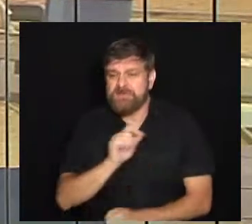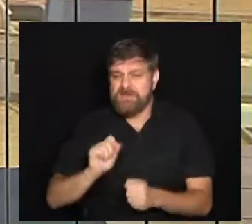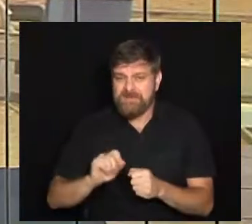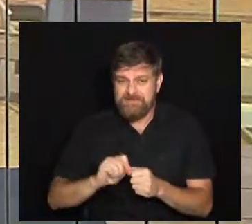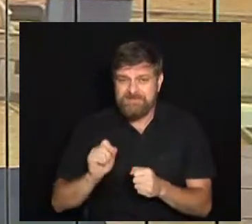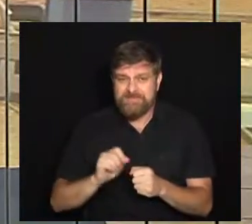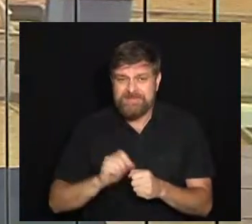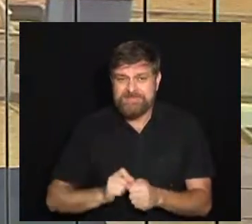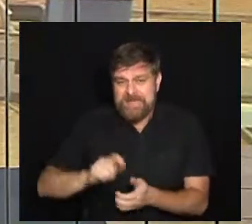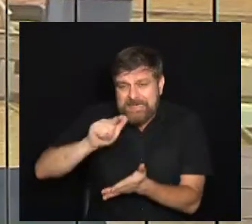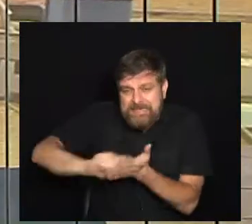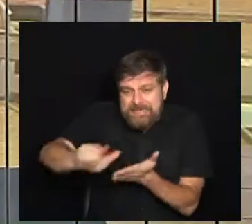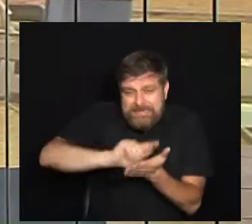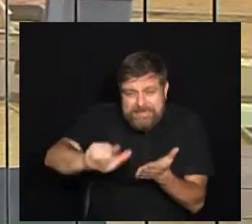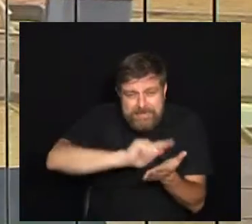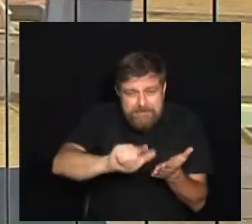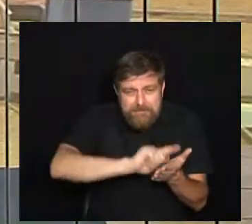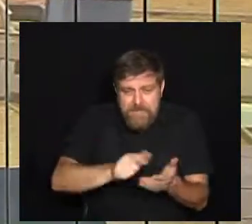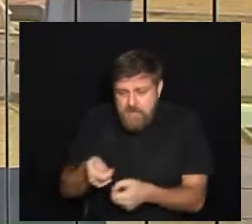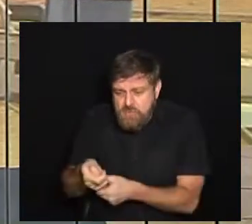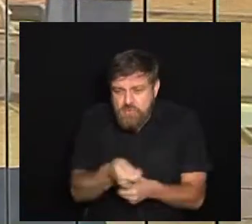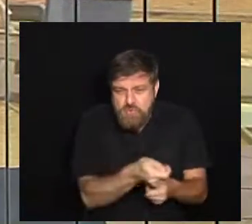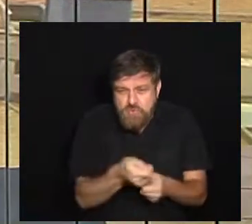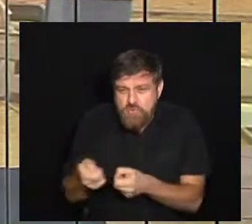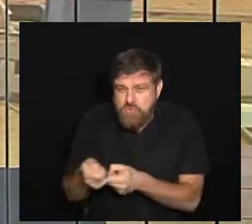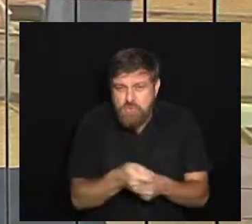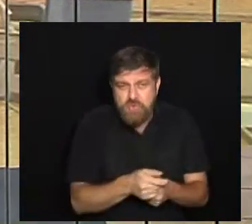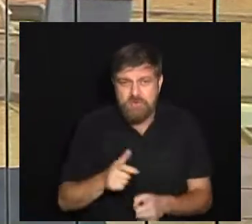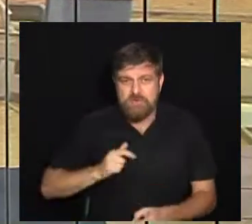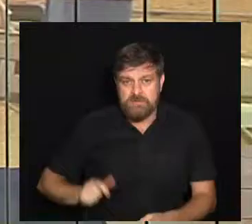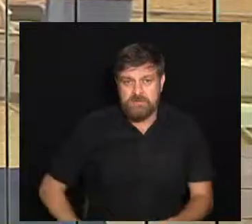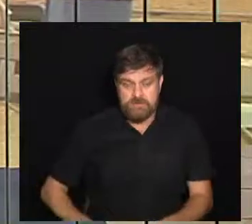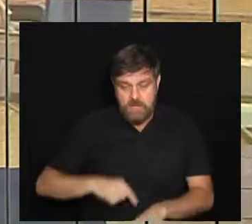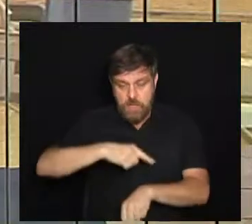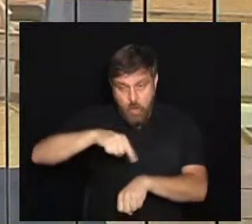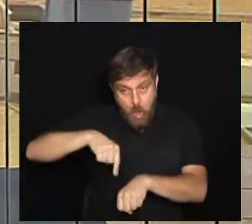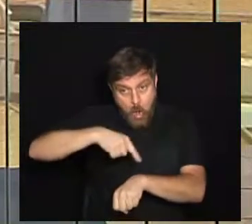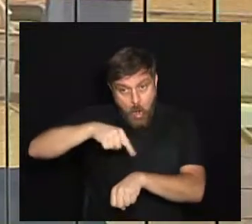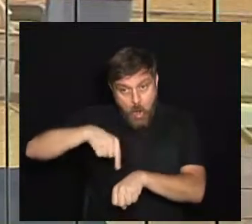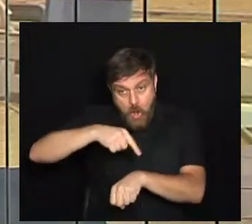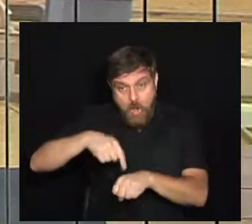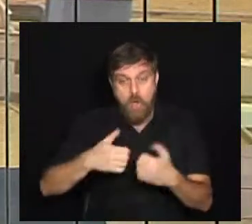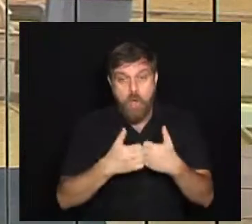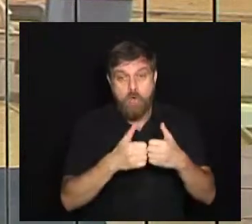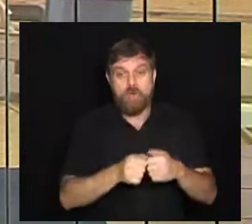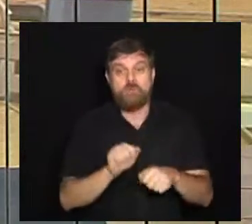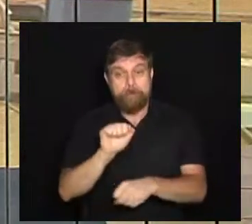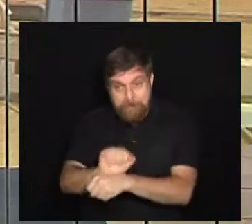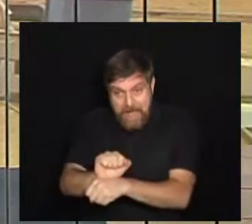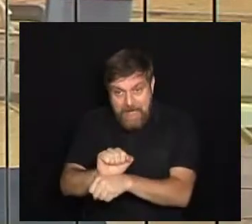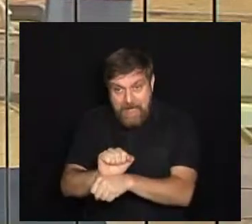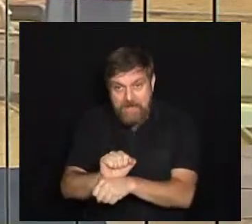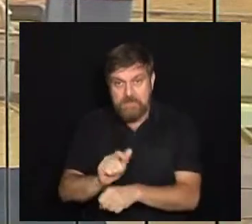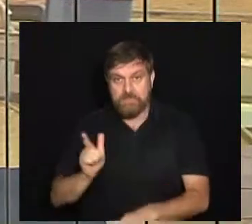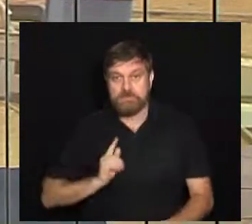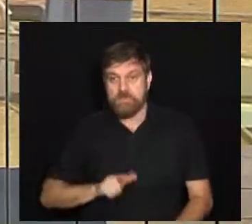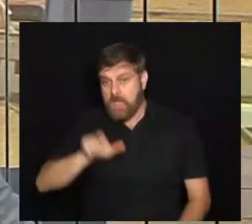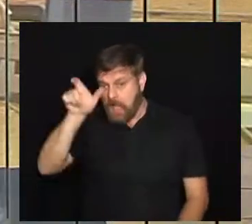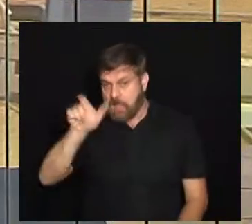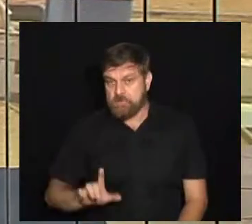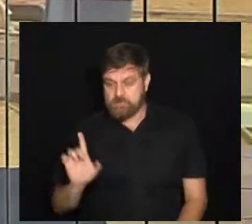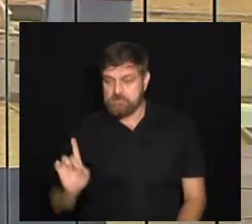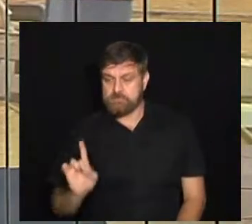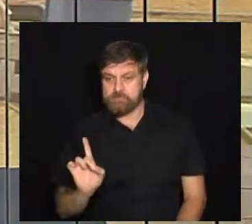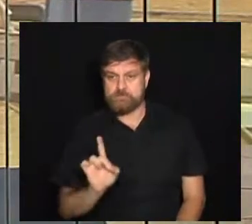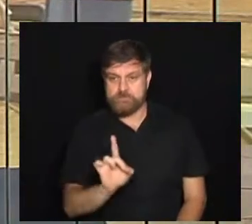o caminho que a higienização dos ônibus ok né a cada poucas horas os ônibus devem parar deve entrar alguém nos